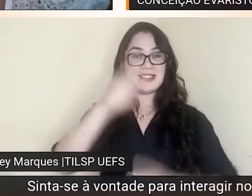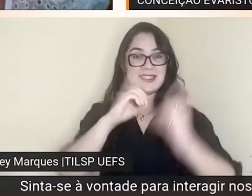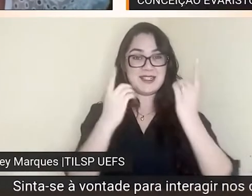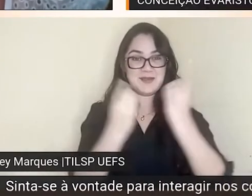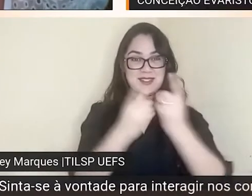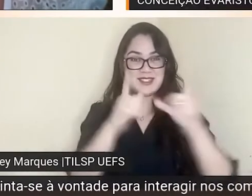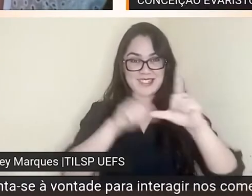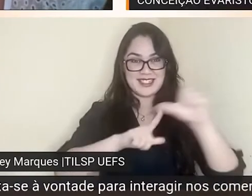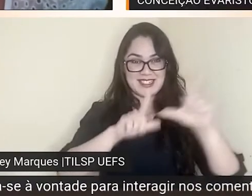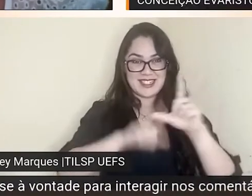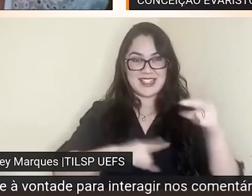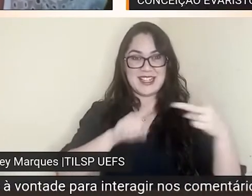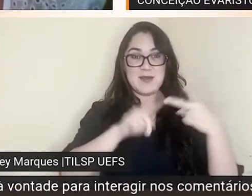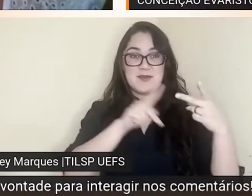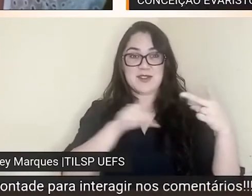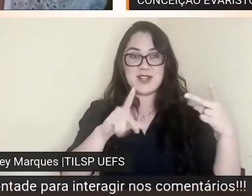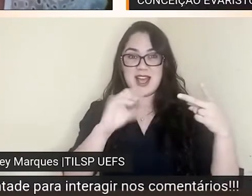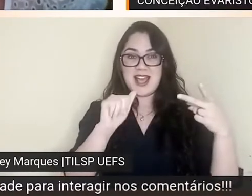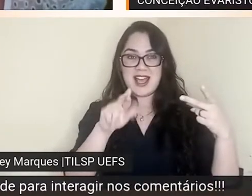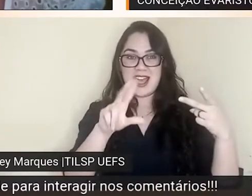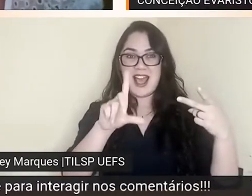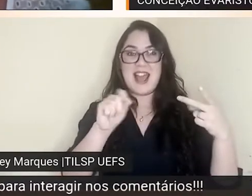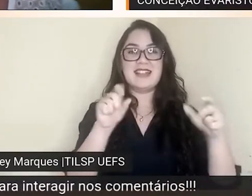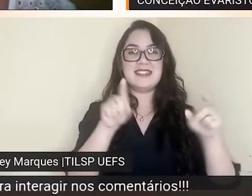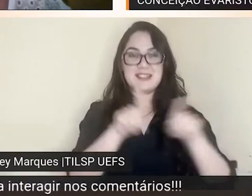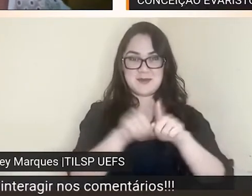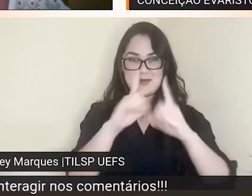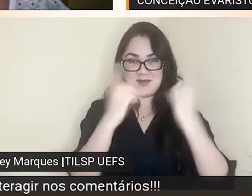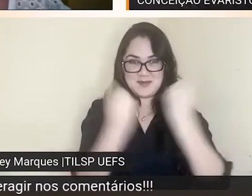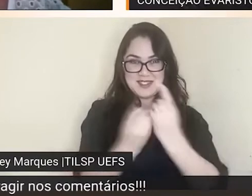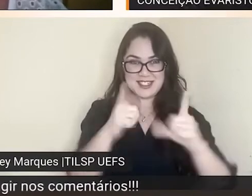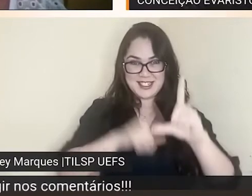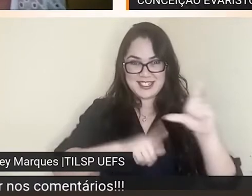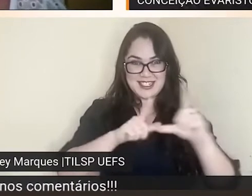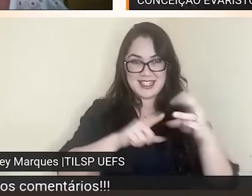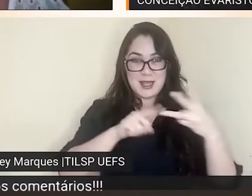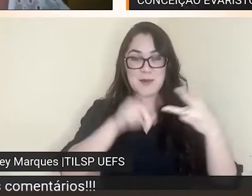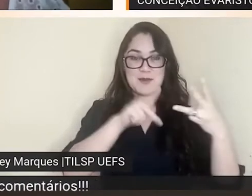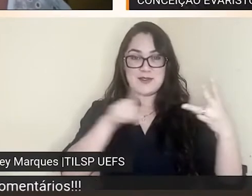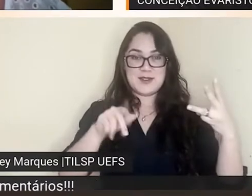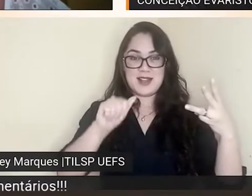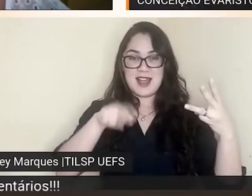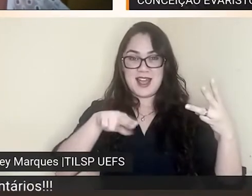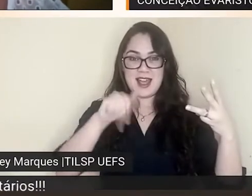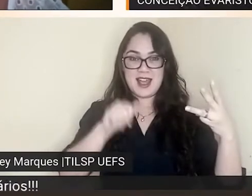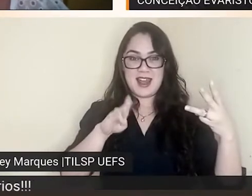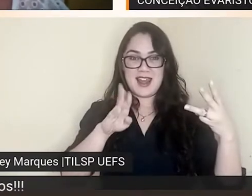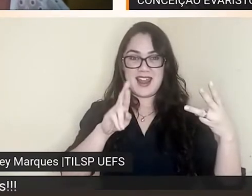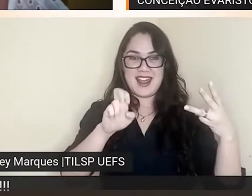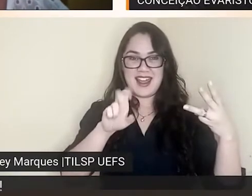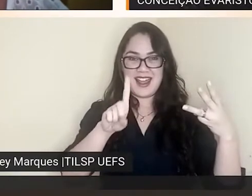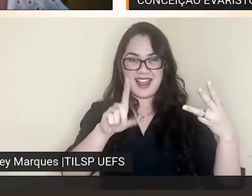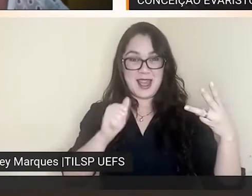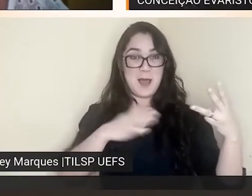a professora Carla Luzia, que também é do Departamento de Letras, a professora Ana Breda, que é minha irmã, por sinal, também está no